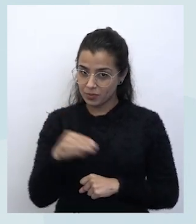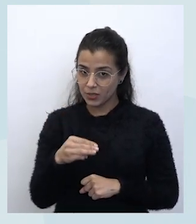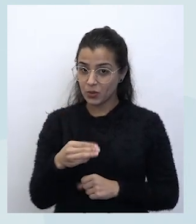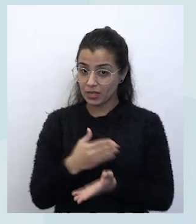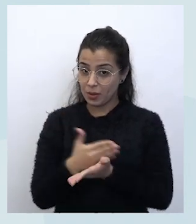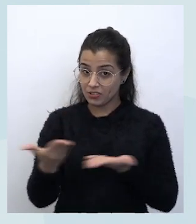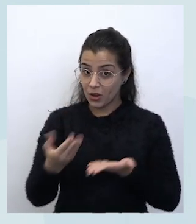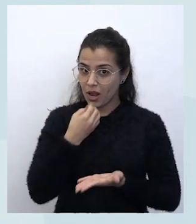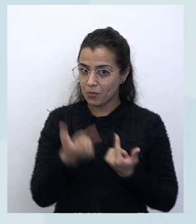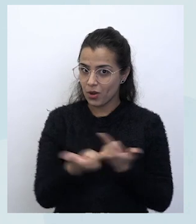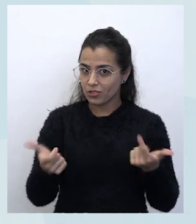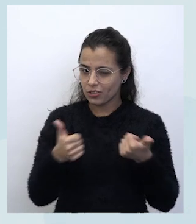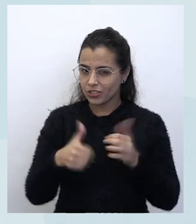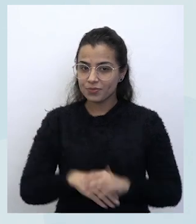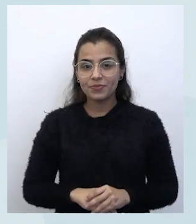agora. Boa sorte!